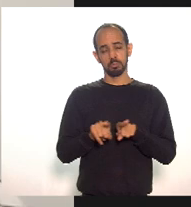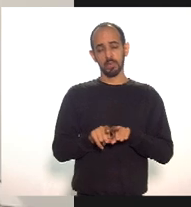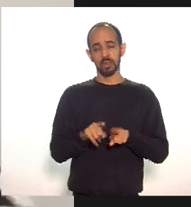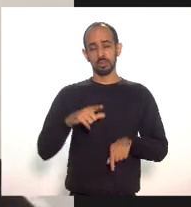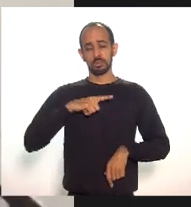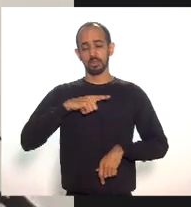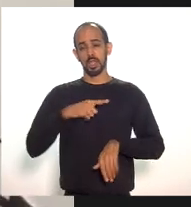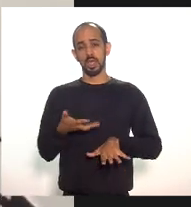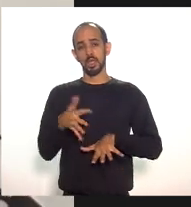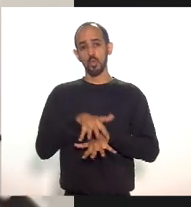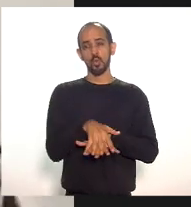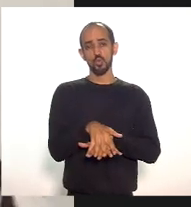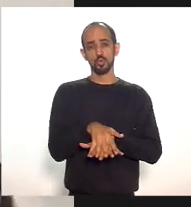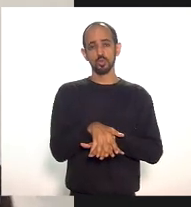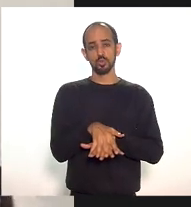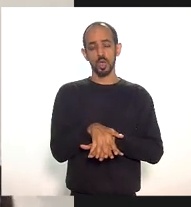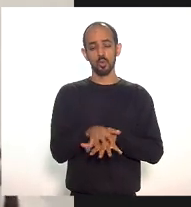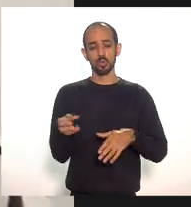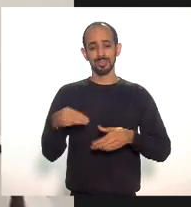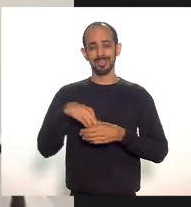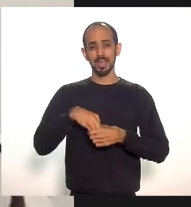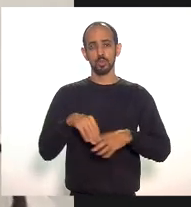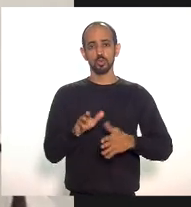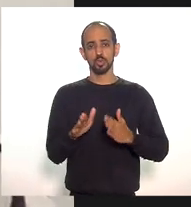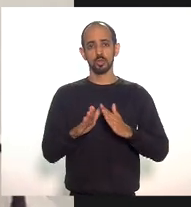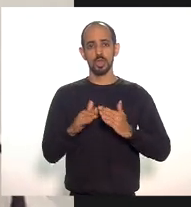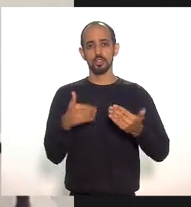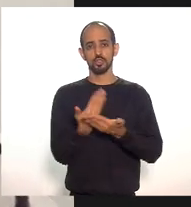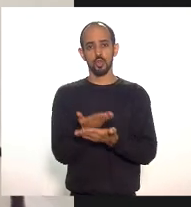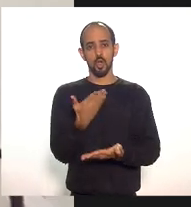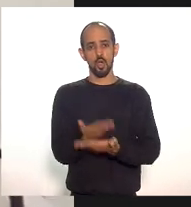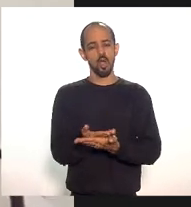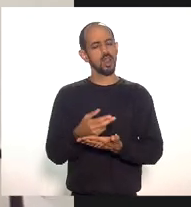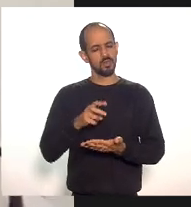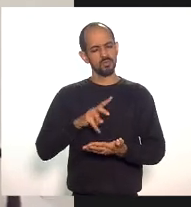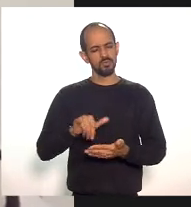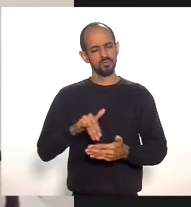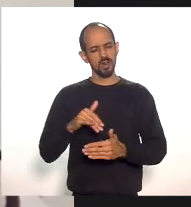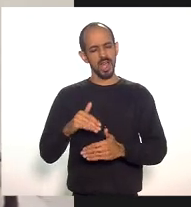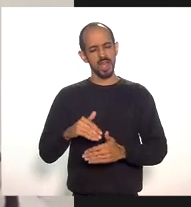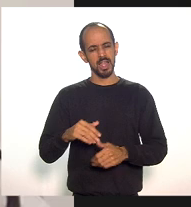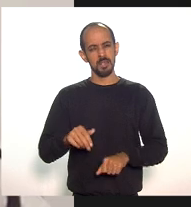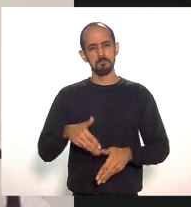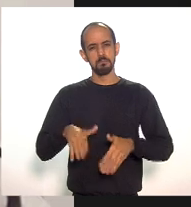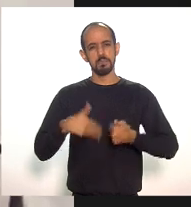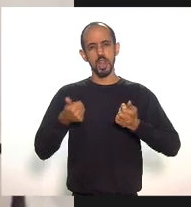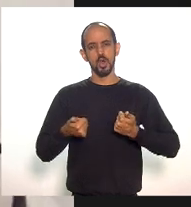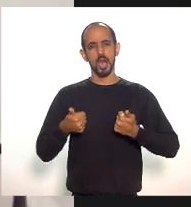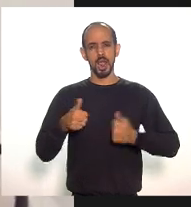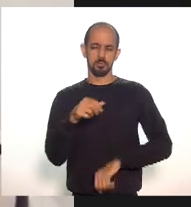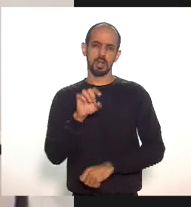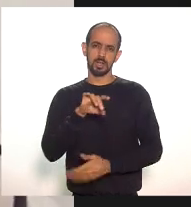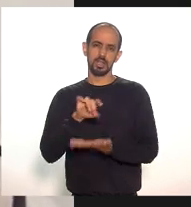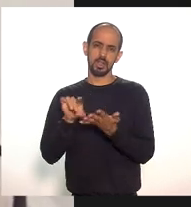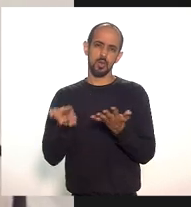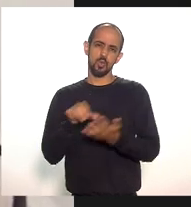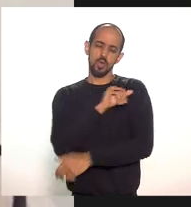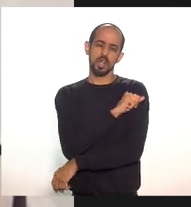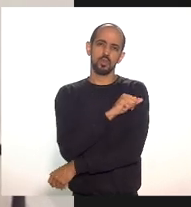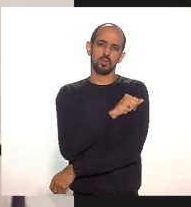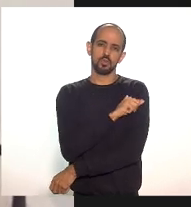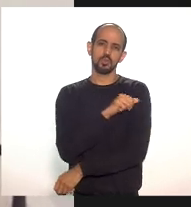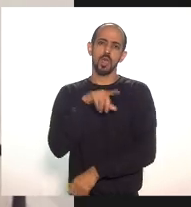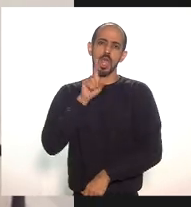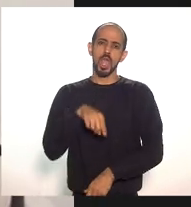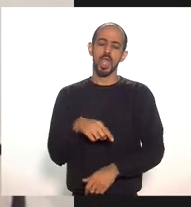a inclusão desse psicólogo escolar e Educacional vai trazer um benefício muito grande para esses alunos vai ser